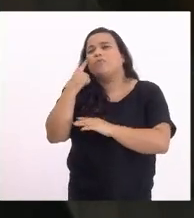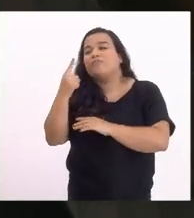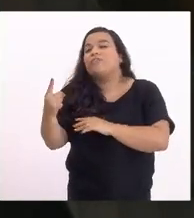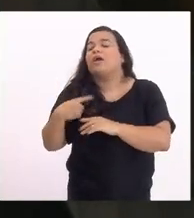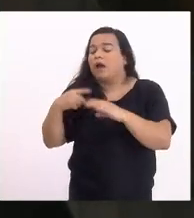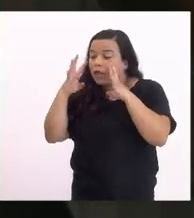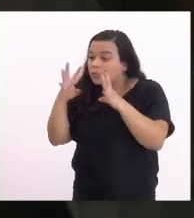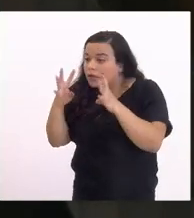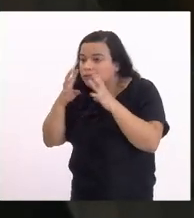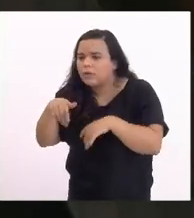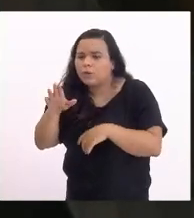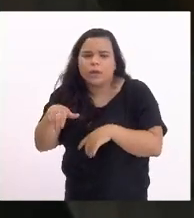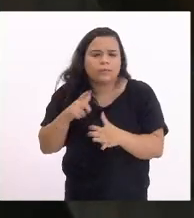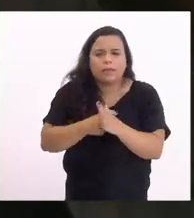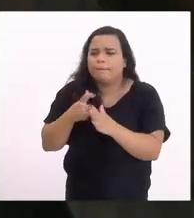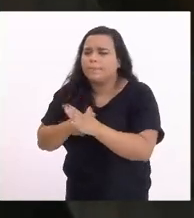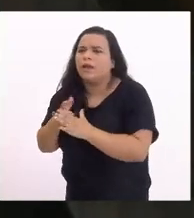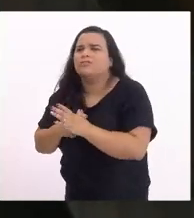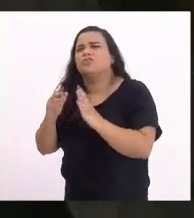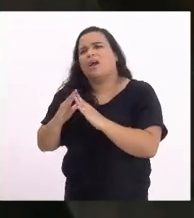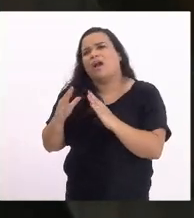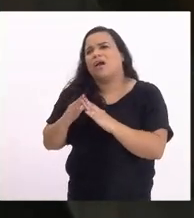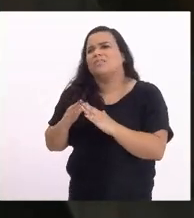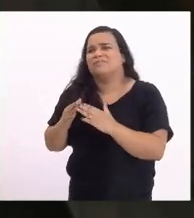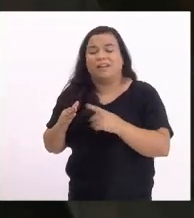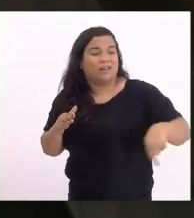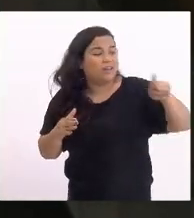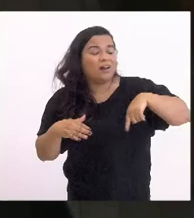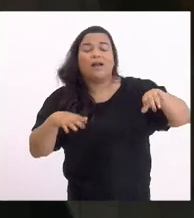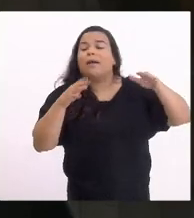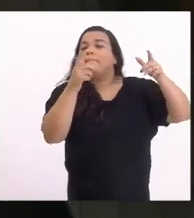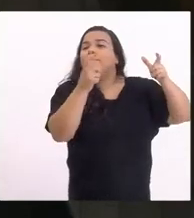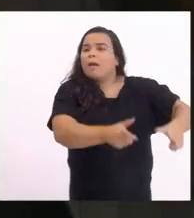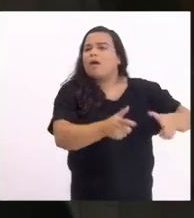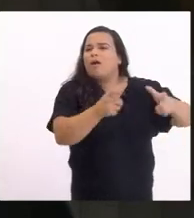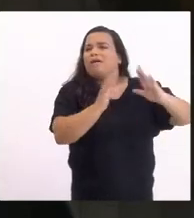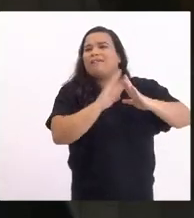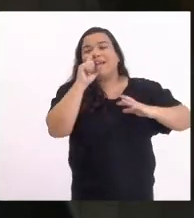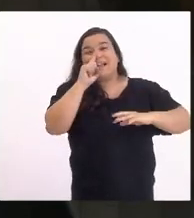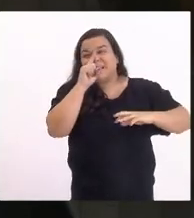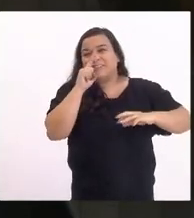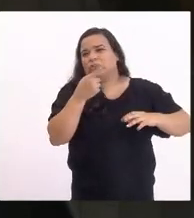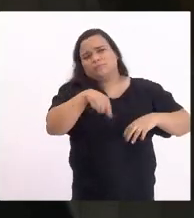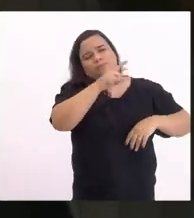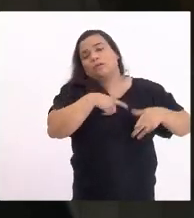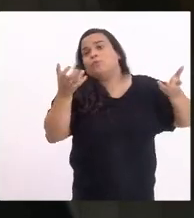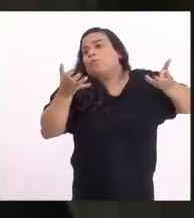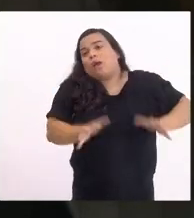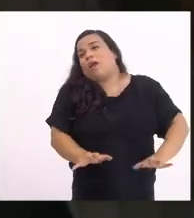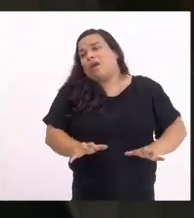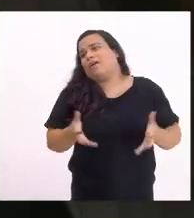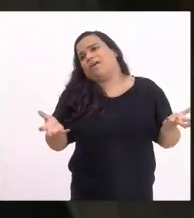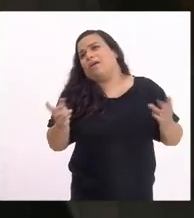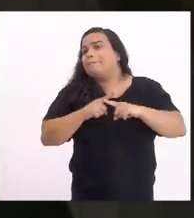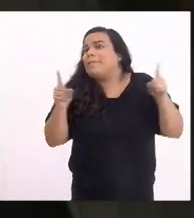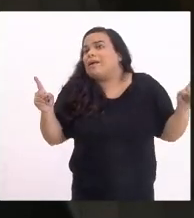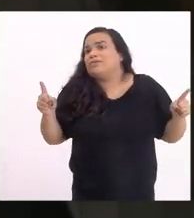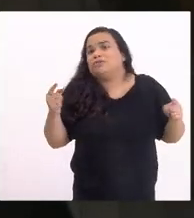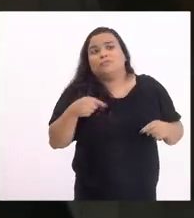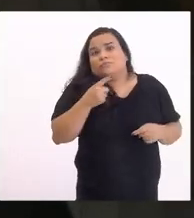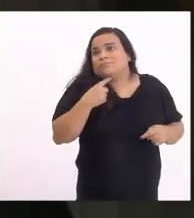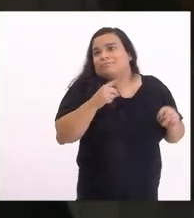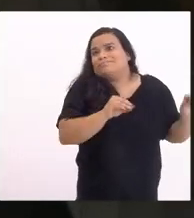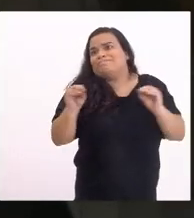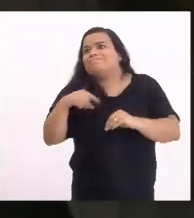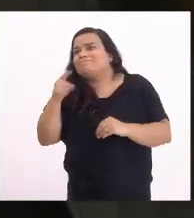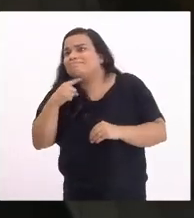dependem de habitação digna, que estão morando em área de risco, sem desejar. Ninguém quer transformar a sua vida